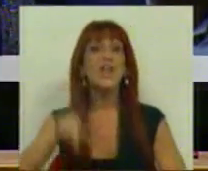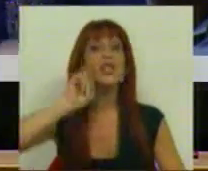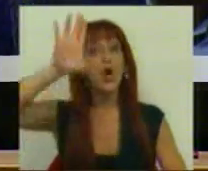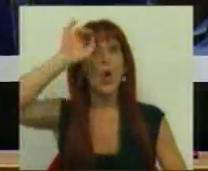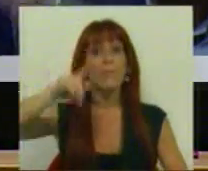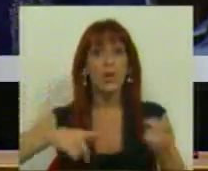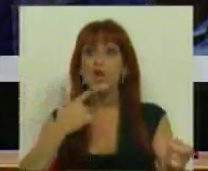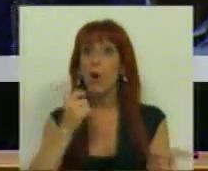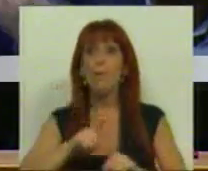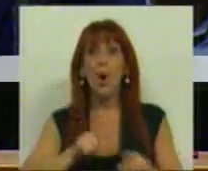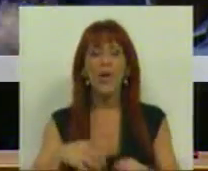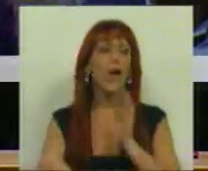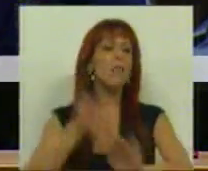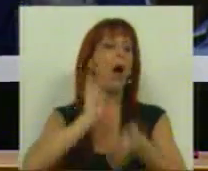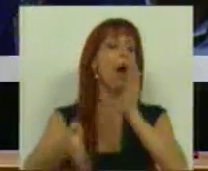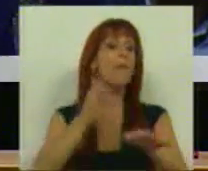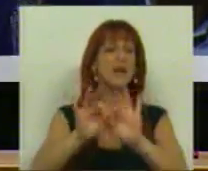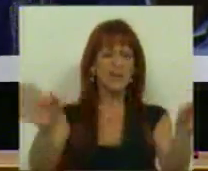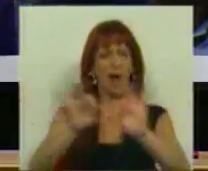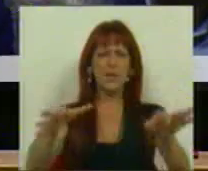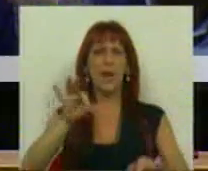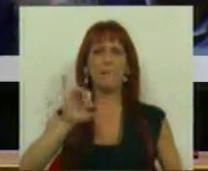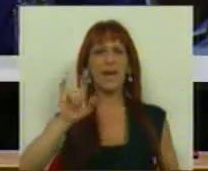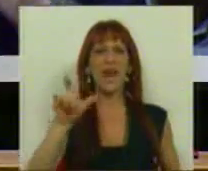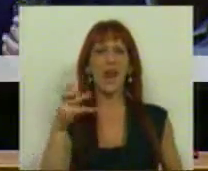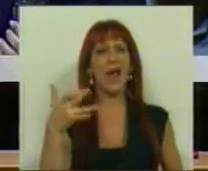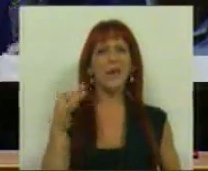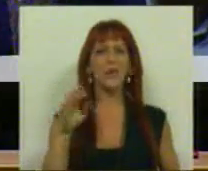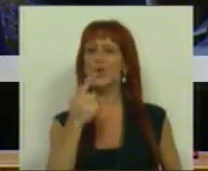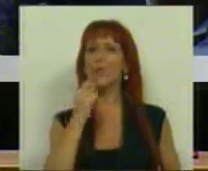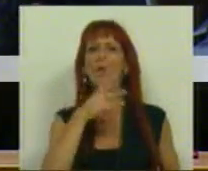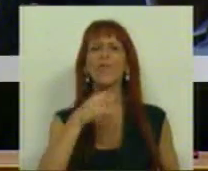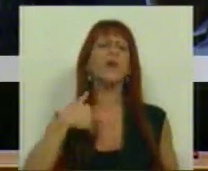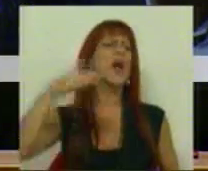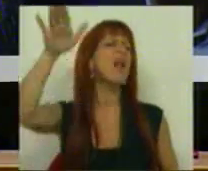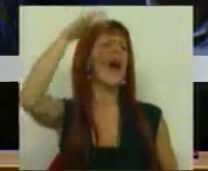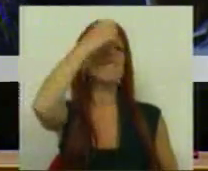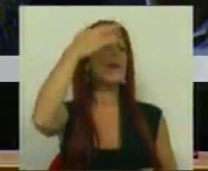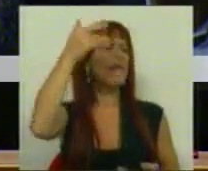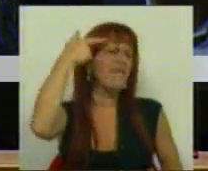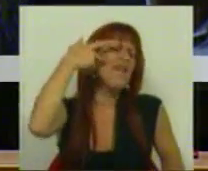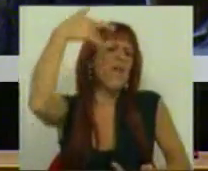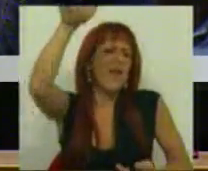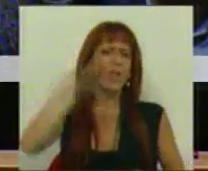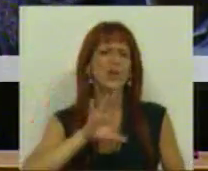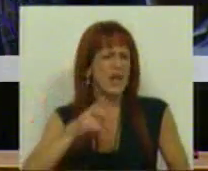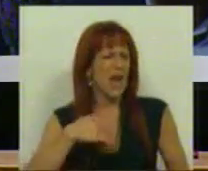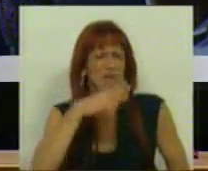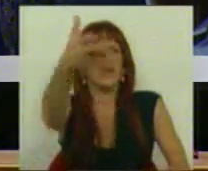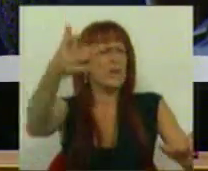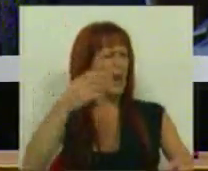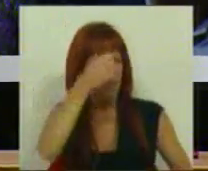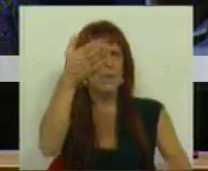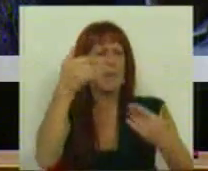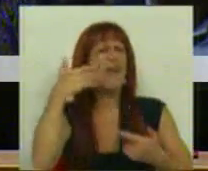senhora ministra não pode lavar as mãos como Pilatos nem se pode dizer que lá para a prima Vera logo se vê como disse o CDs lá